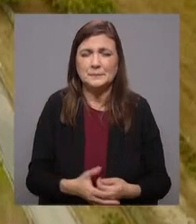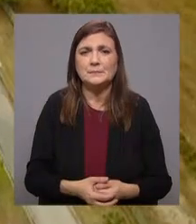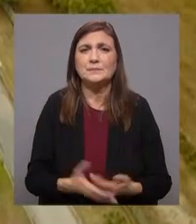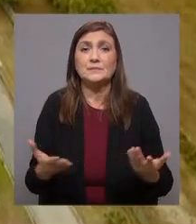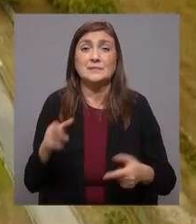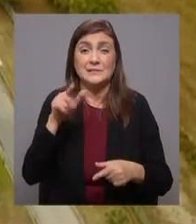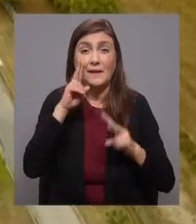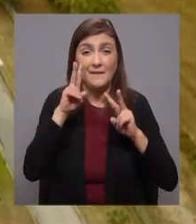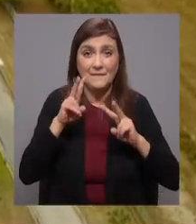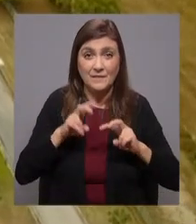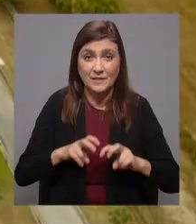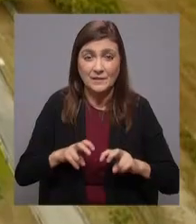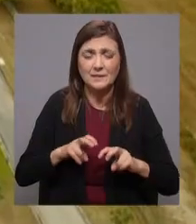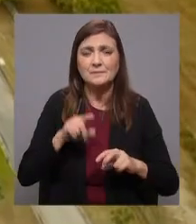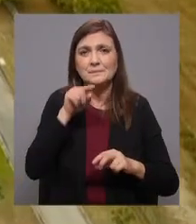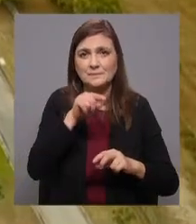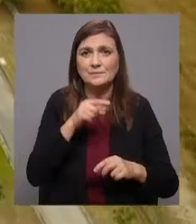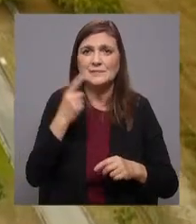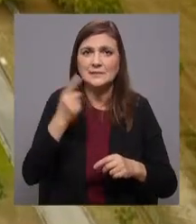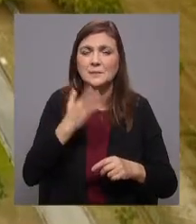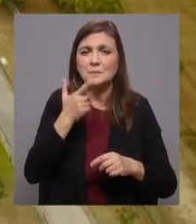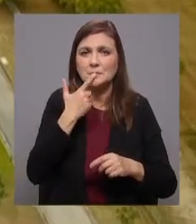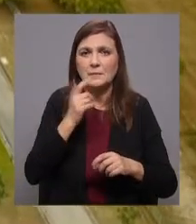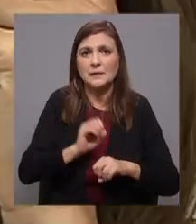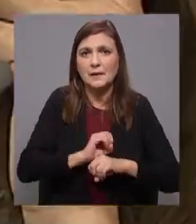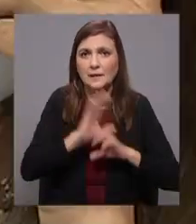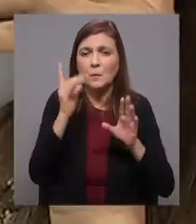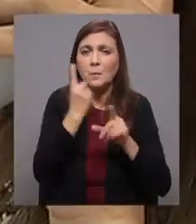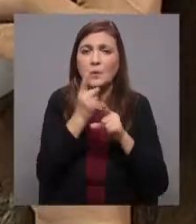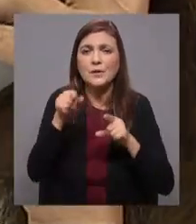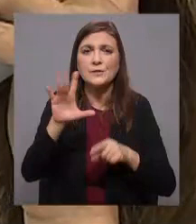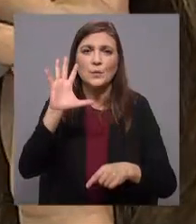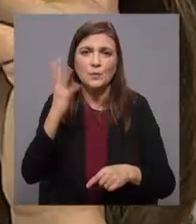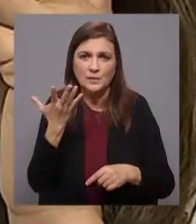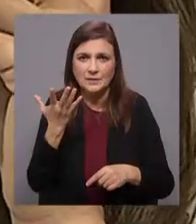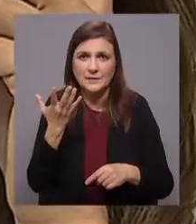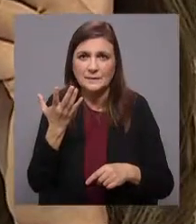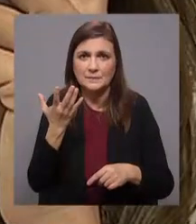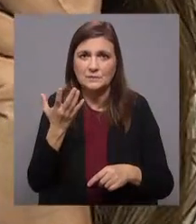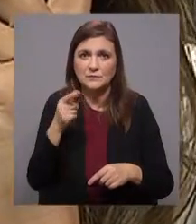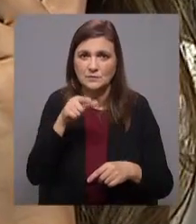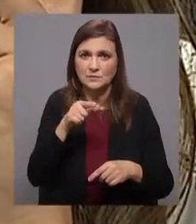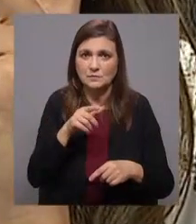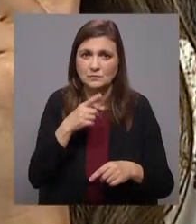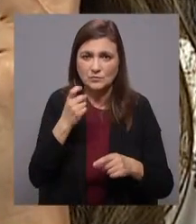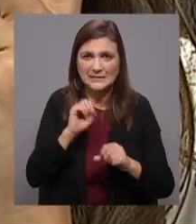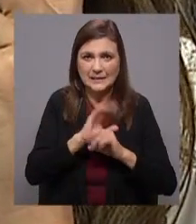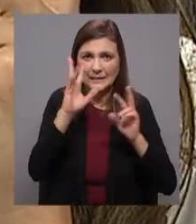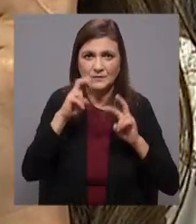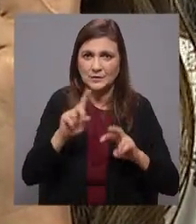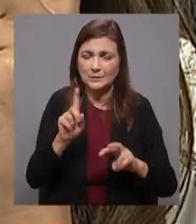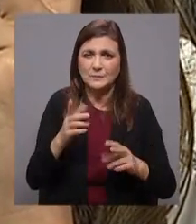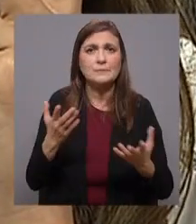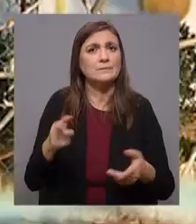A investigação é que tinha que apurar porque é que isto acontece. E isso não foi apurado? Não